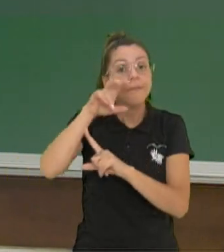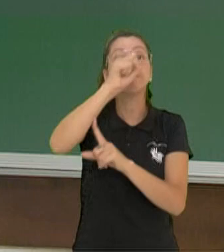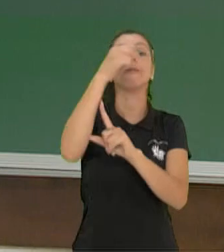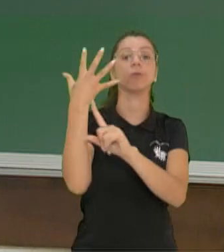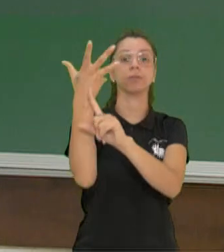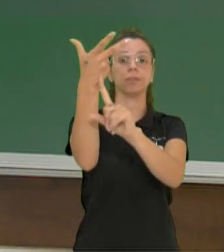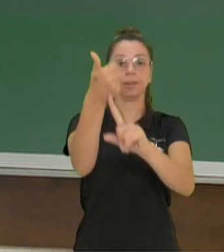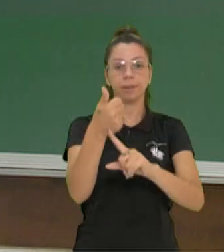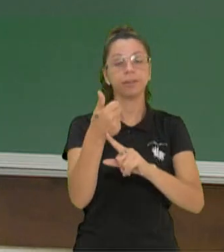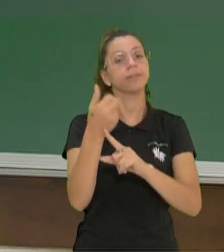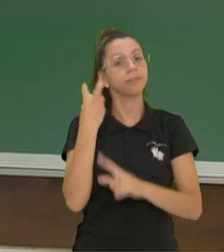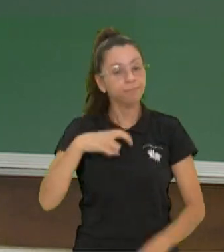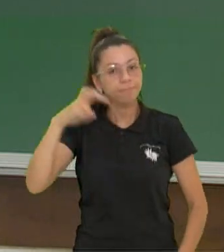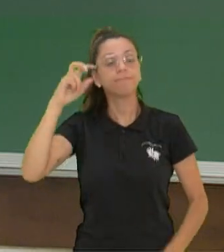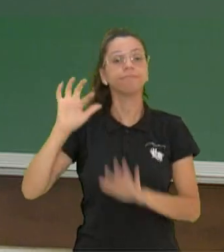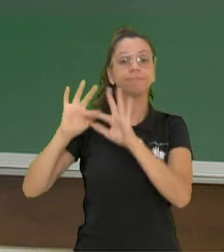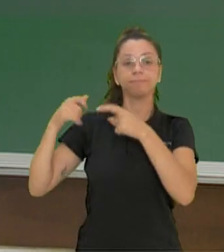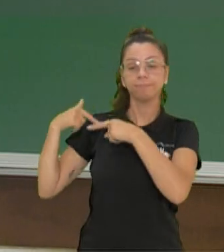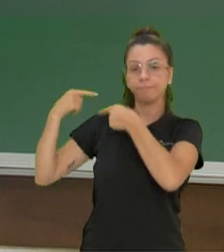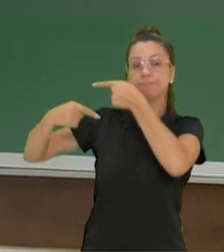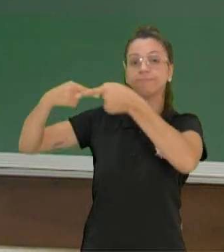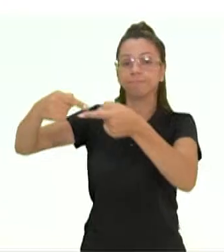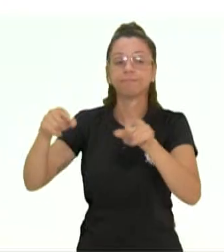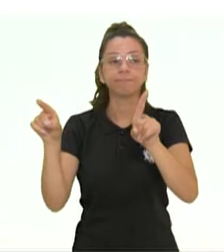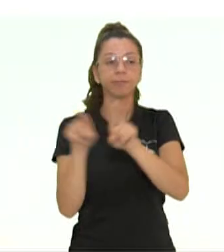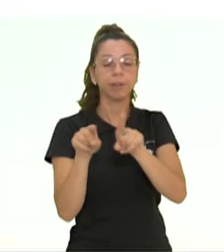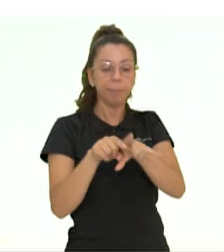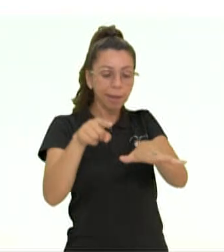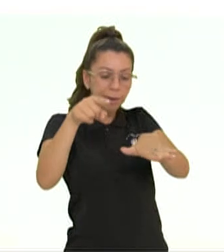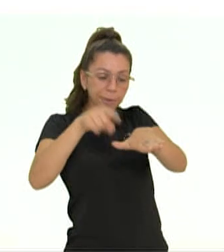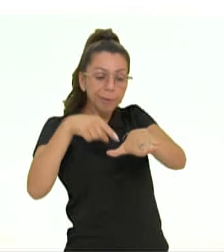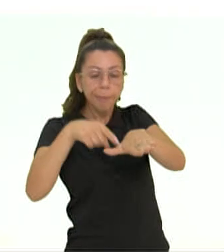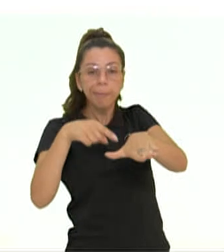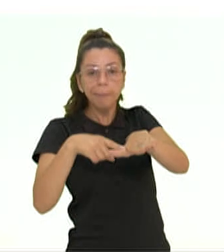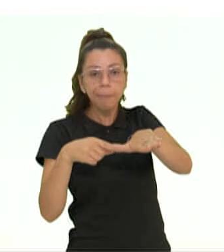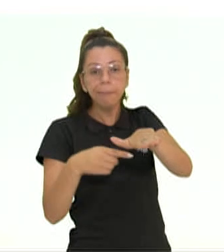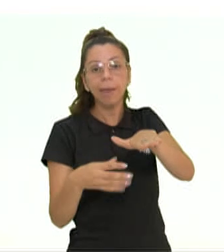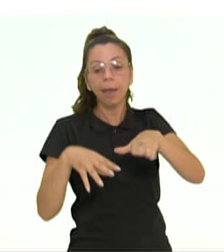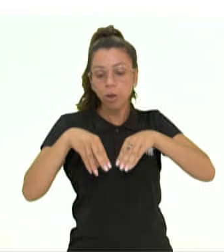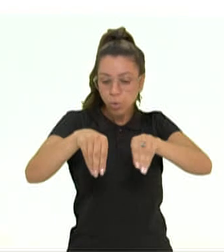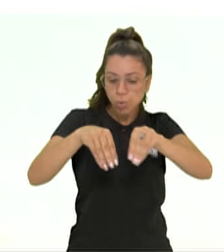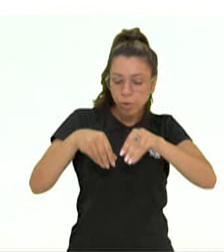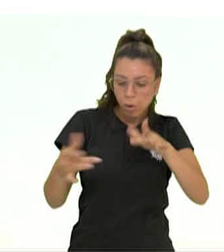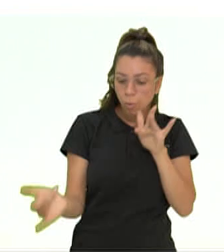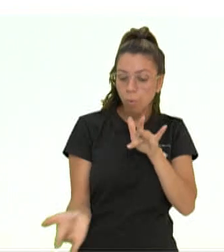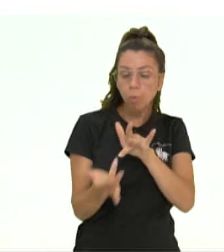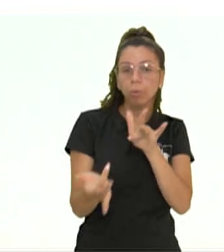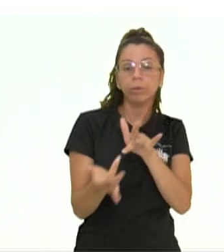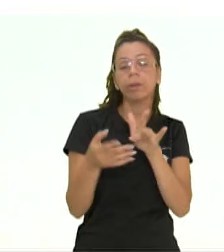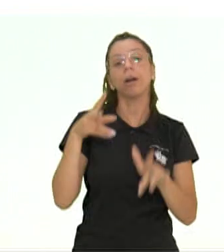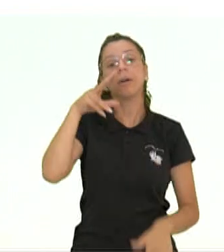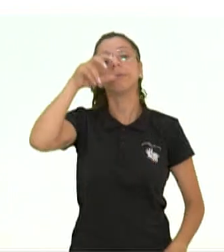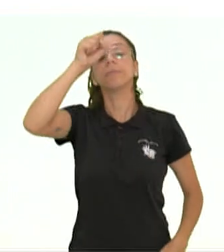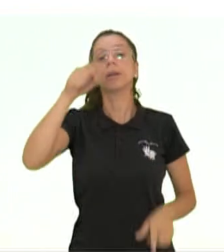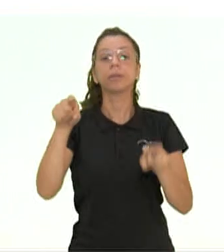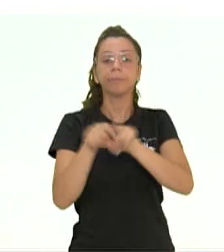ancestralidade, assim como os pés ali em contato com o solo também traz essa força, né, esse enraizamento que a gente